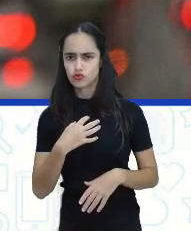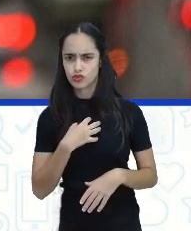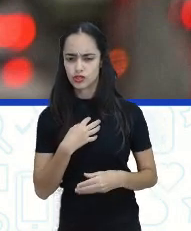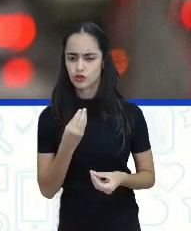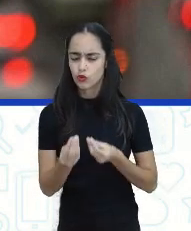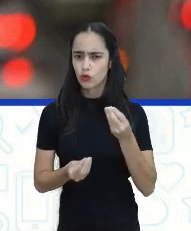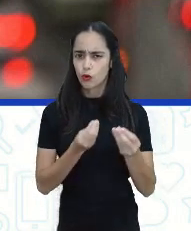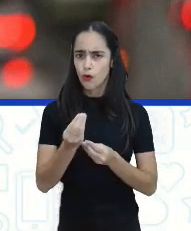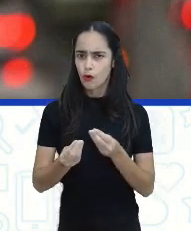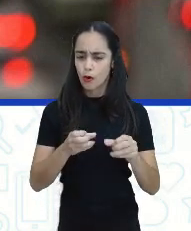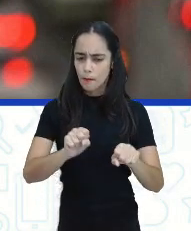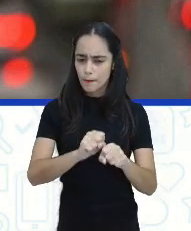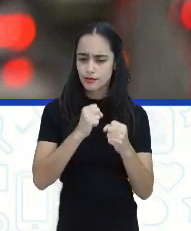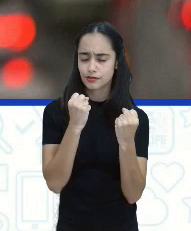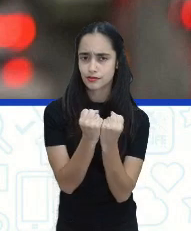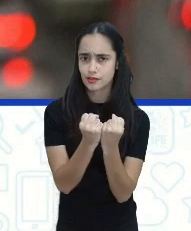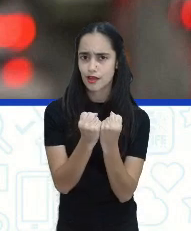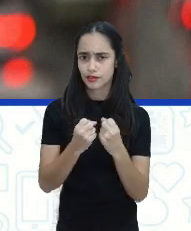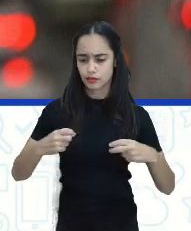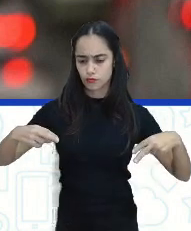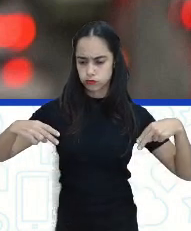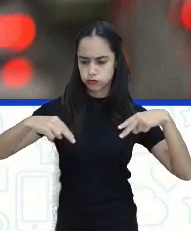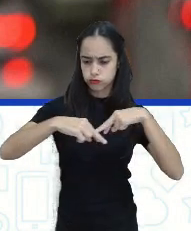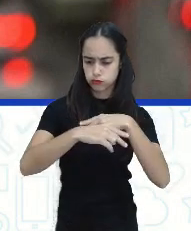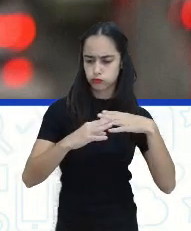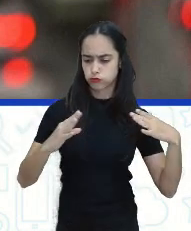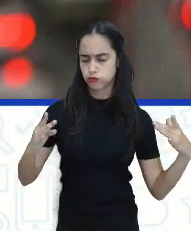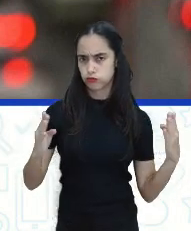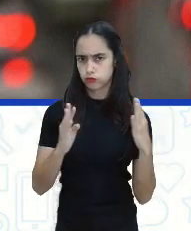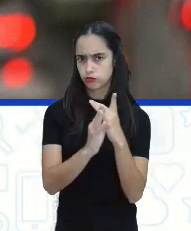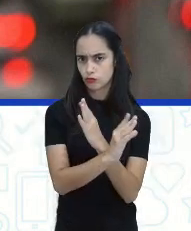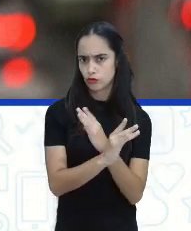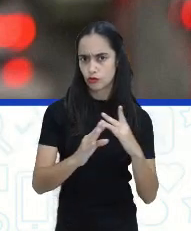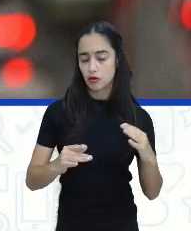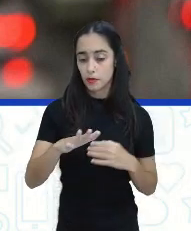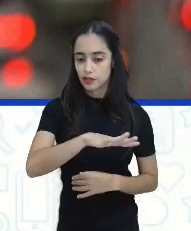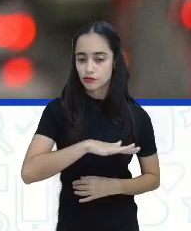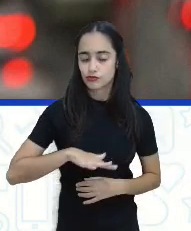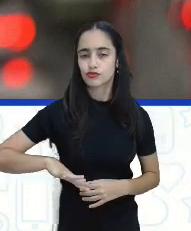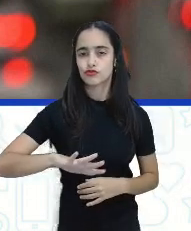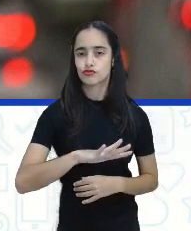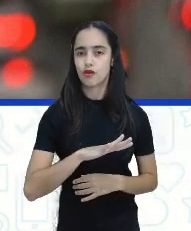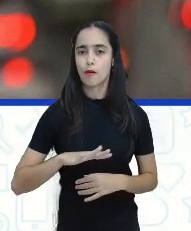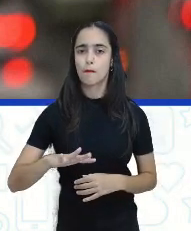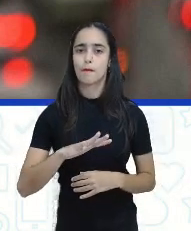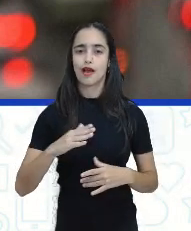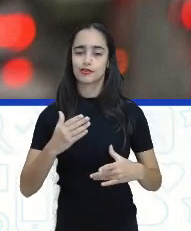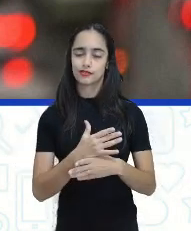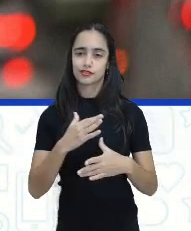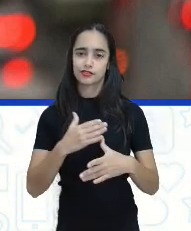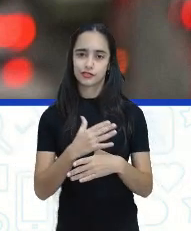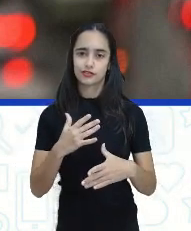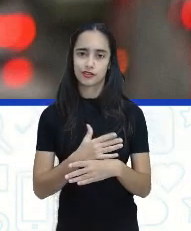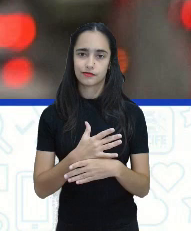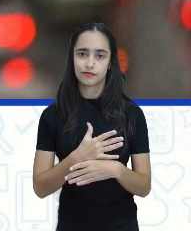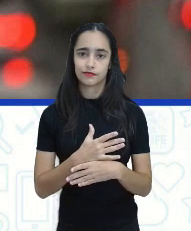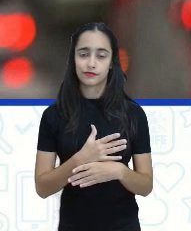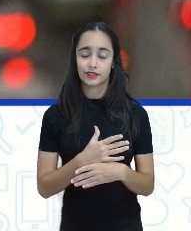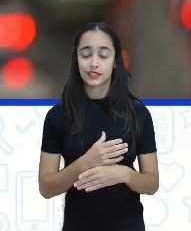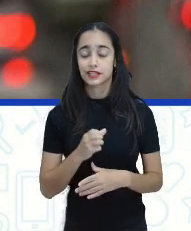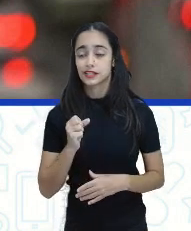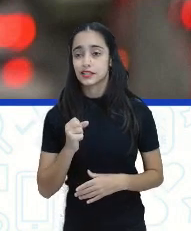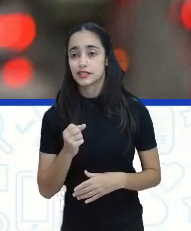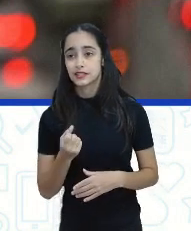locomove pelos espaços geográficos urbanos, além de interferir diretamente